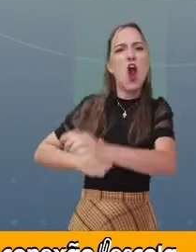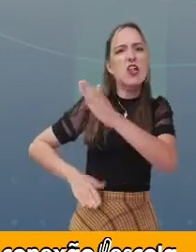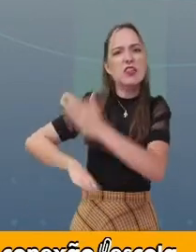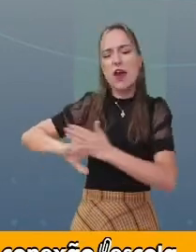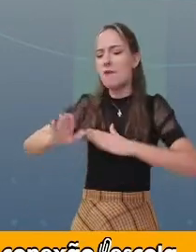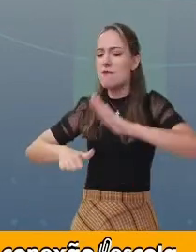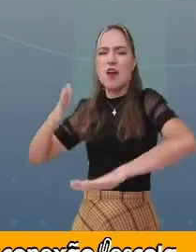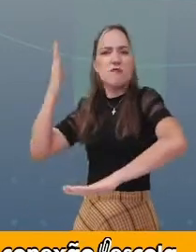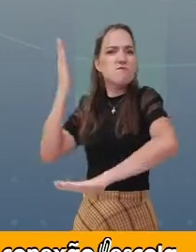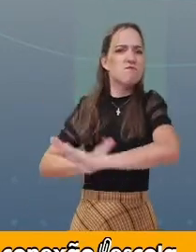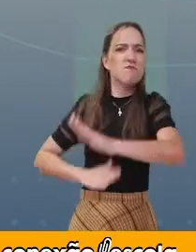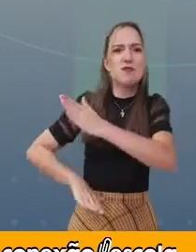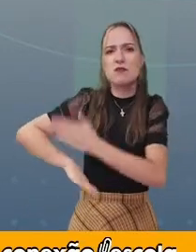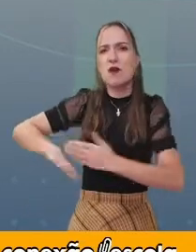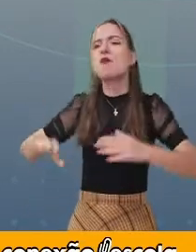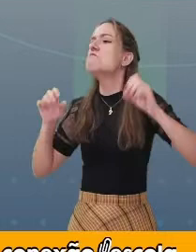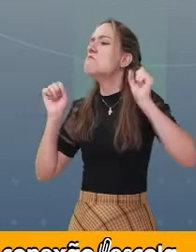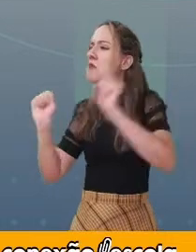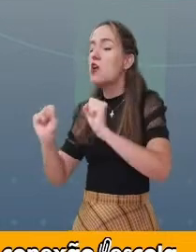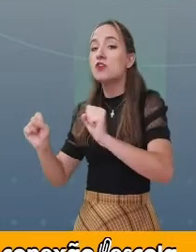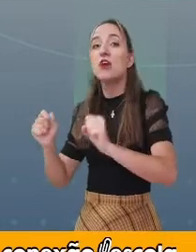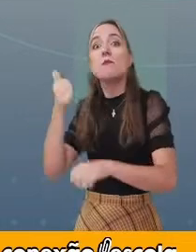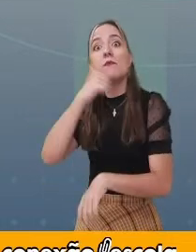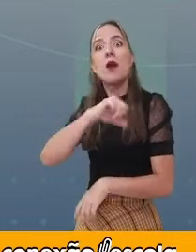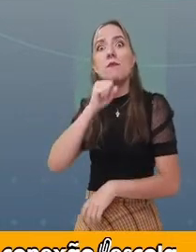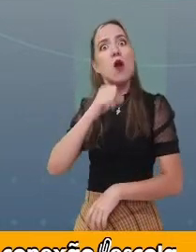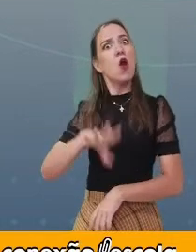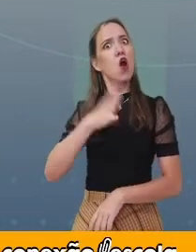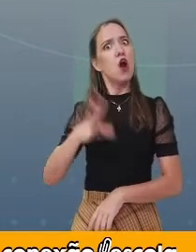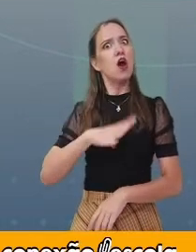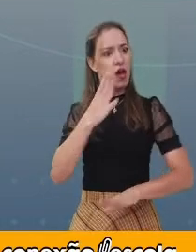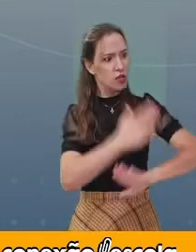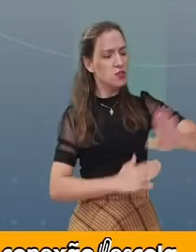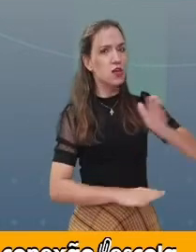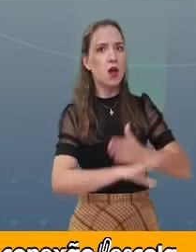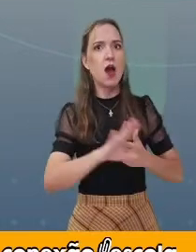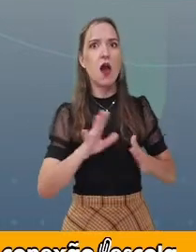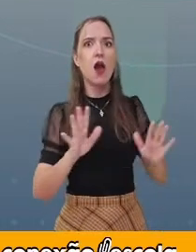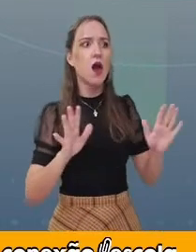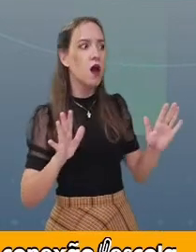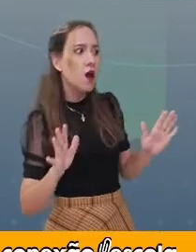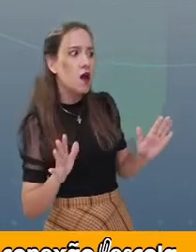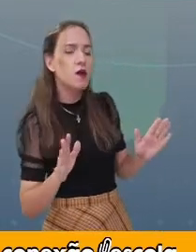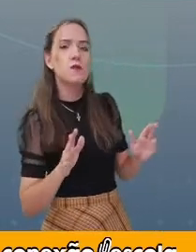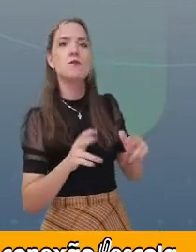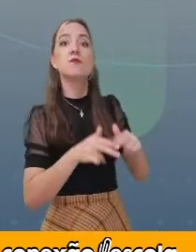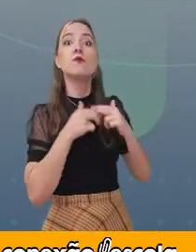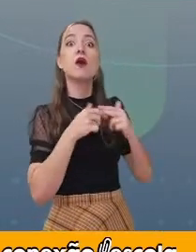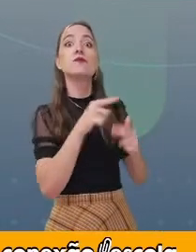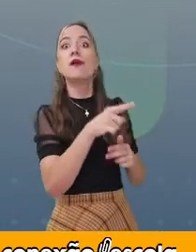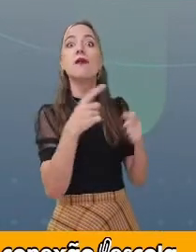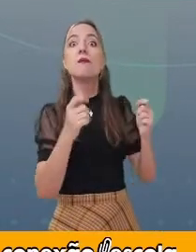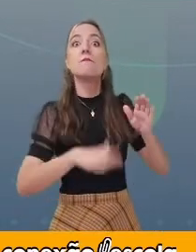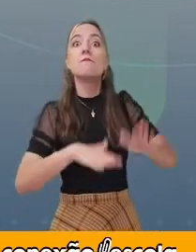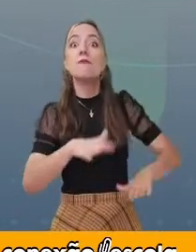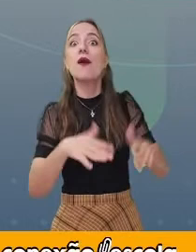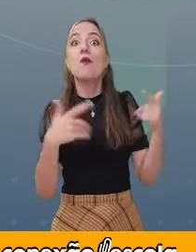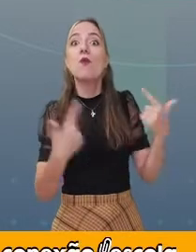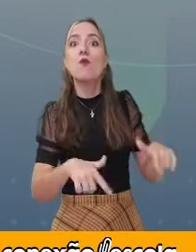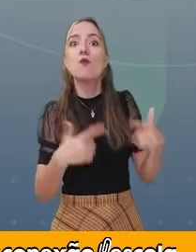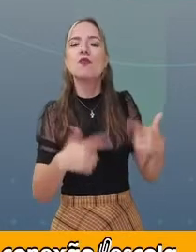a mãe, saindo como se fosse mesmo fazer aquilo. Para parecer sem os pés, a